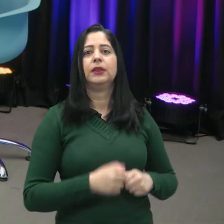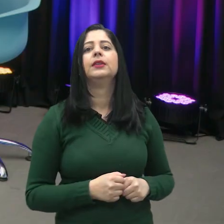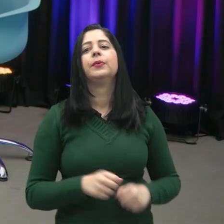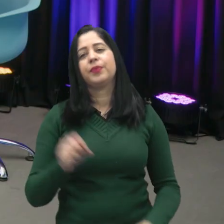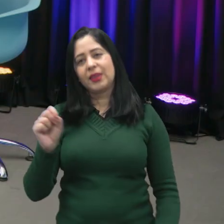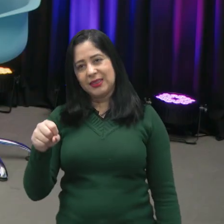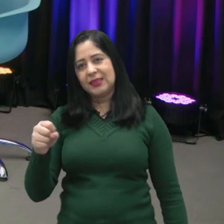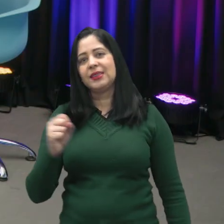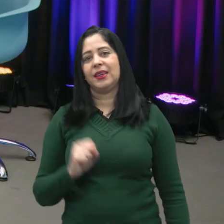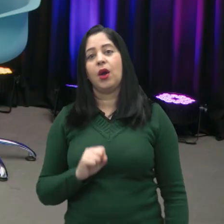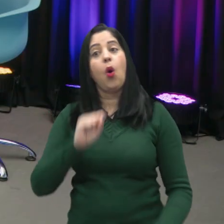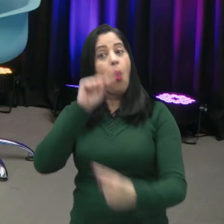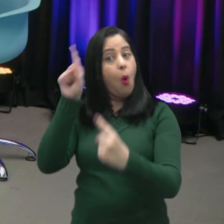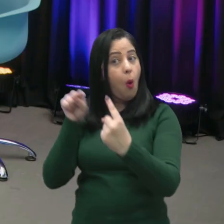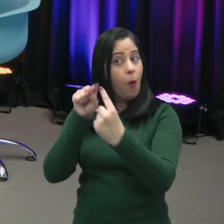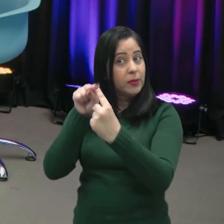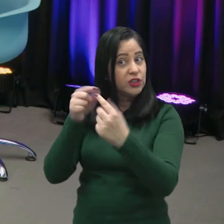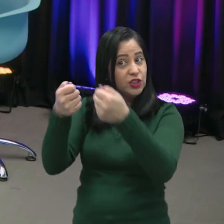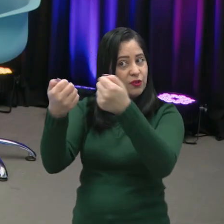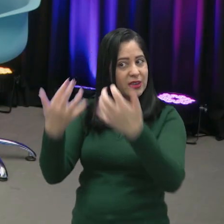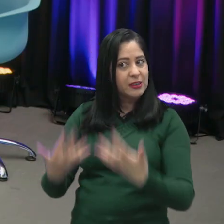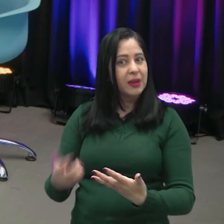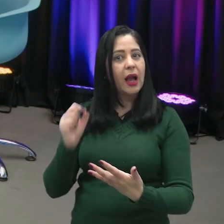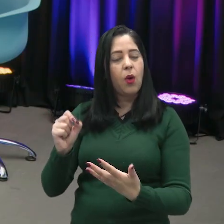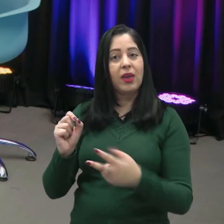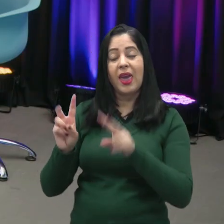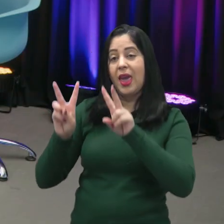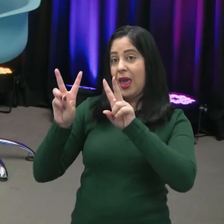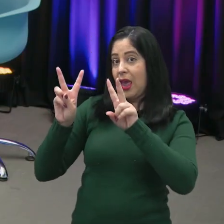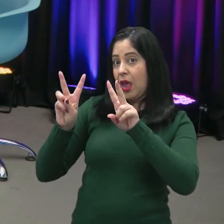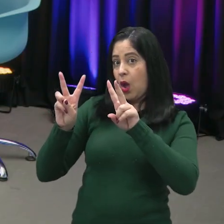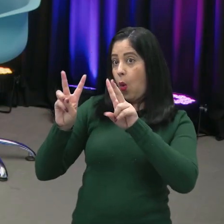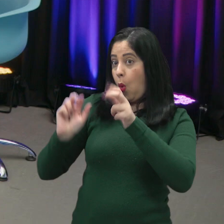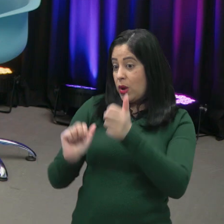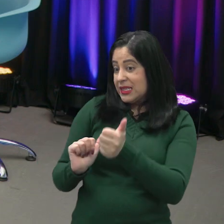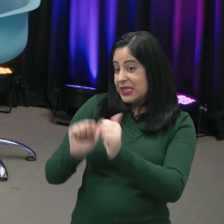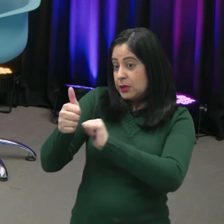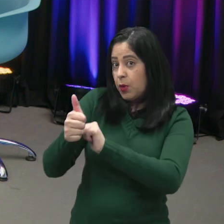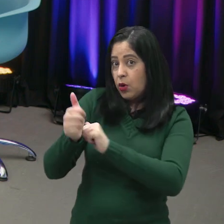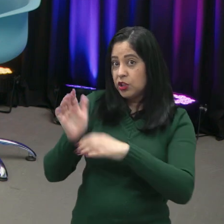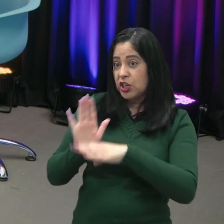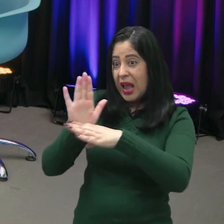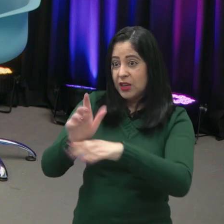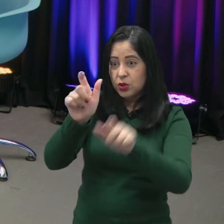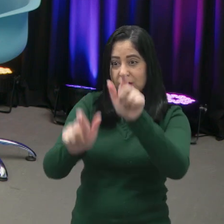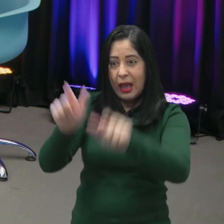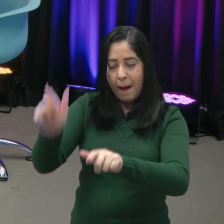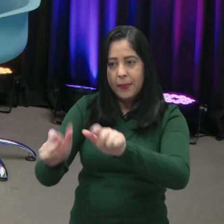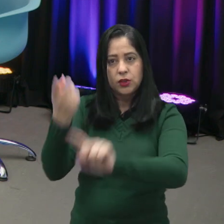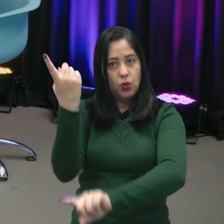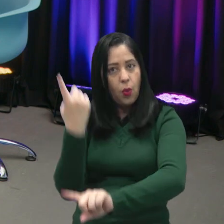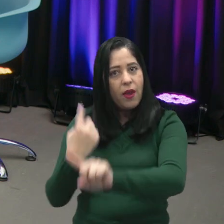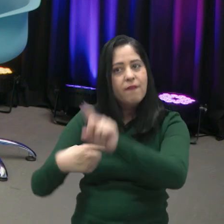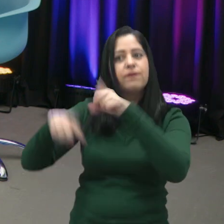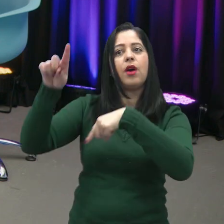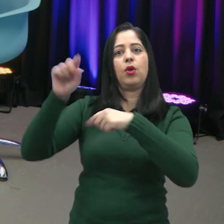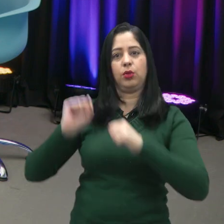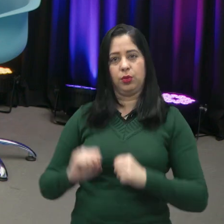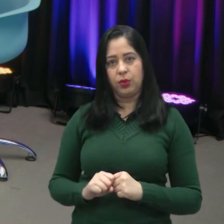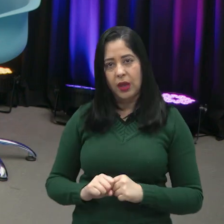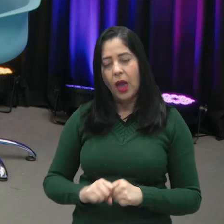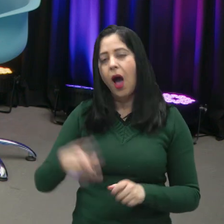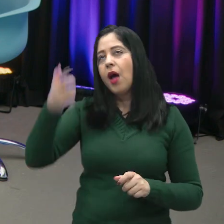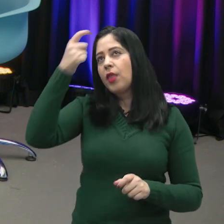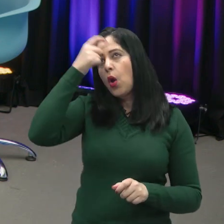porque a ideia é a gente falar do esporte como um desenvolvimento dessas pessoas, sim, que se tornam seres humanos mais